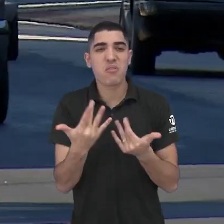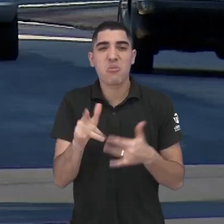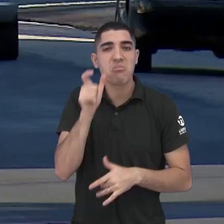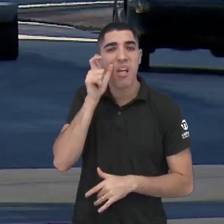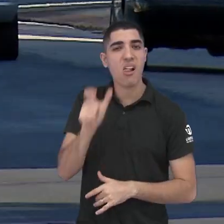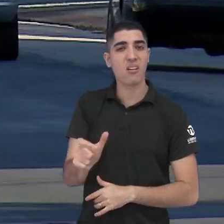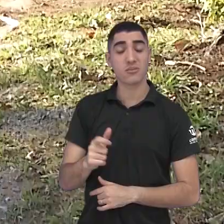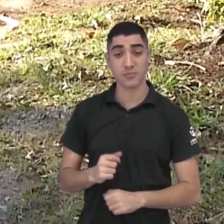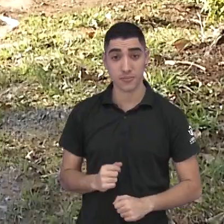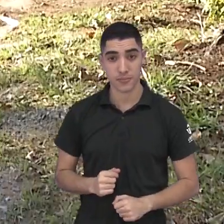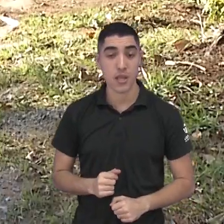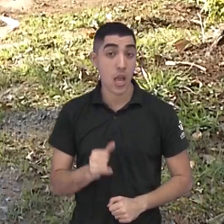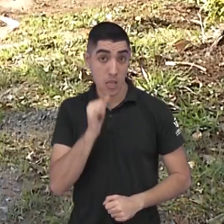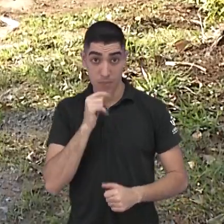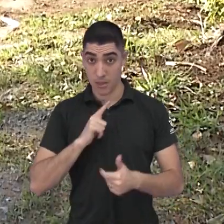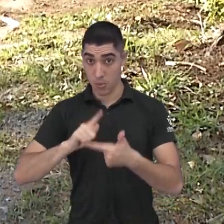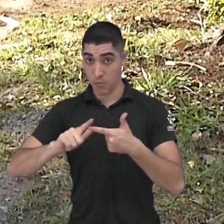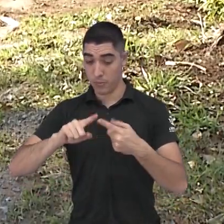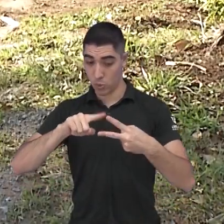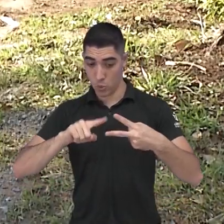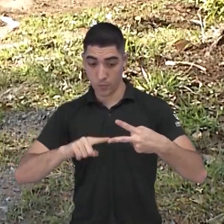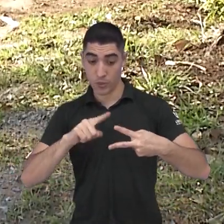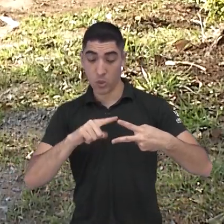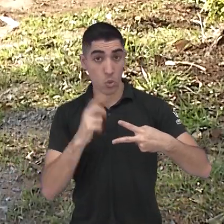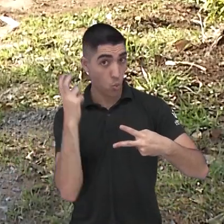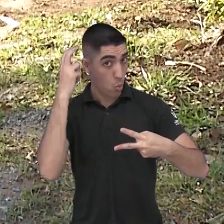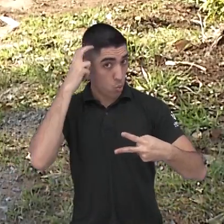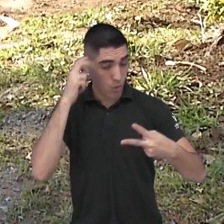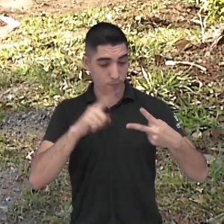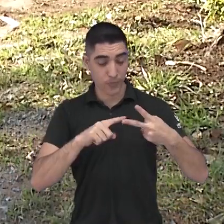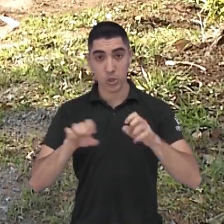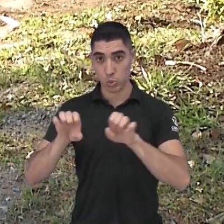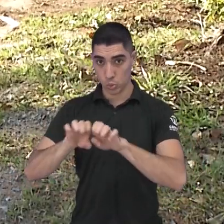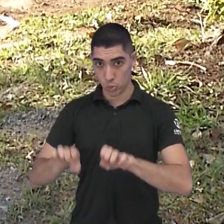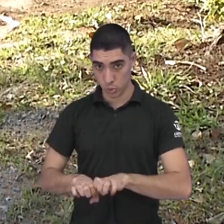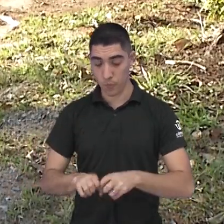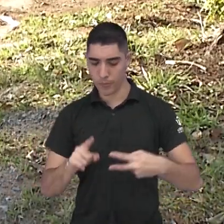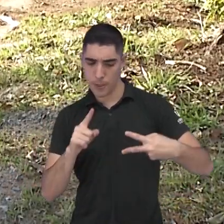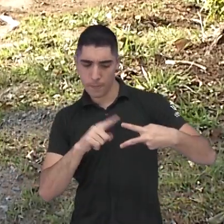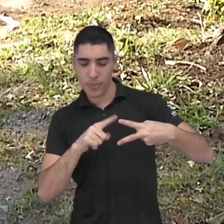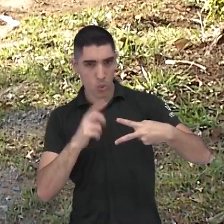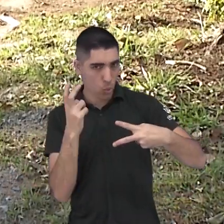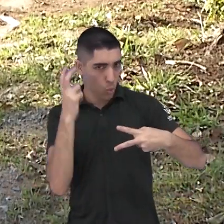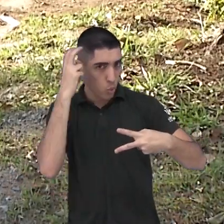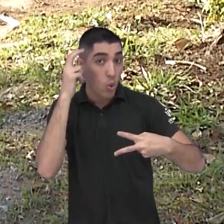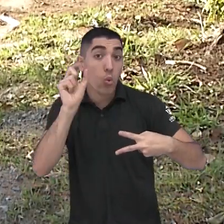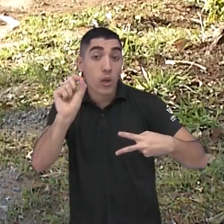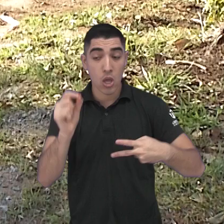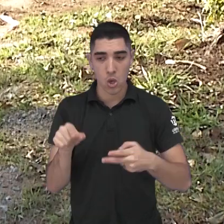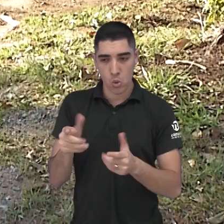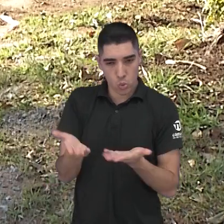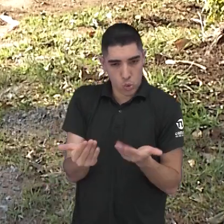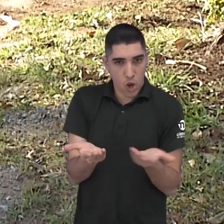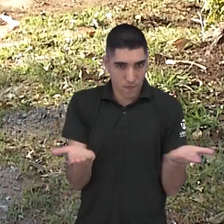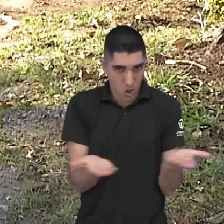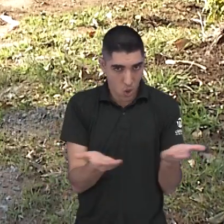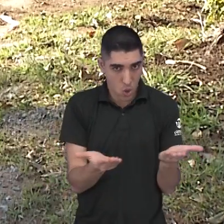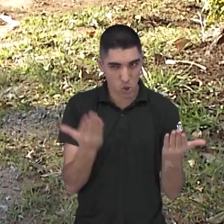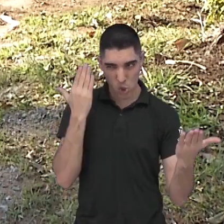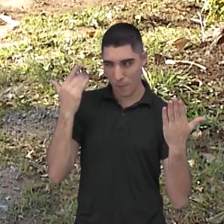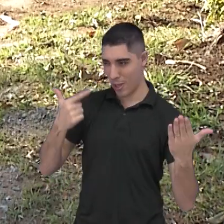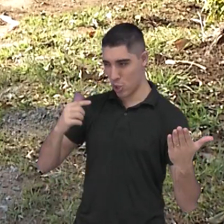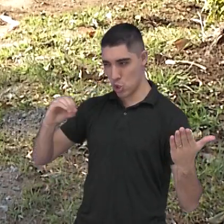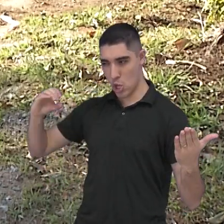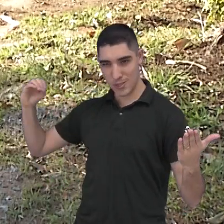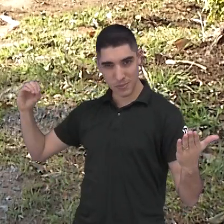nesse desinteresse. Nós temos dois problemas, um problema cultural e um problema estrutural. O problema cultural é que o jovem de hoje não é o